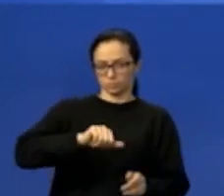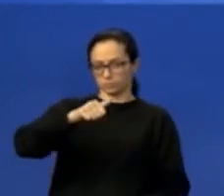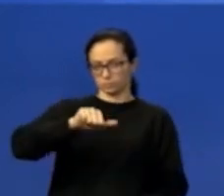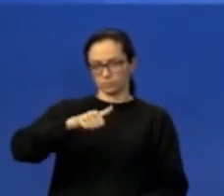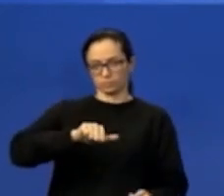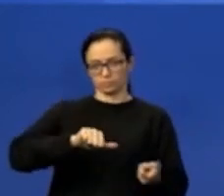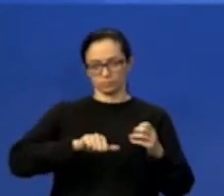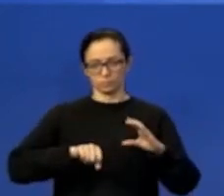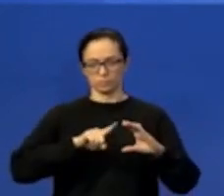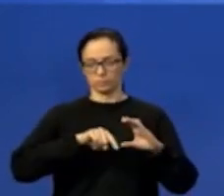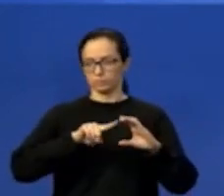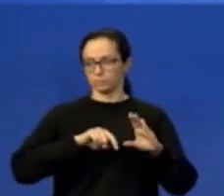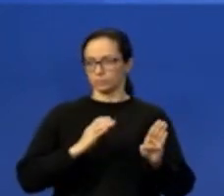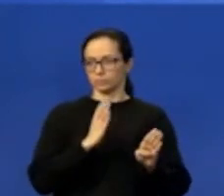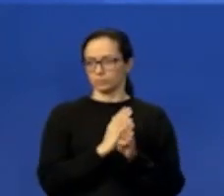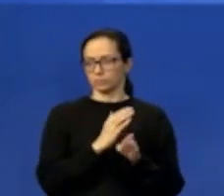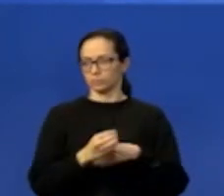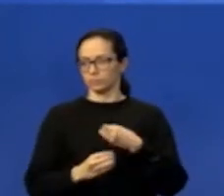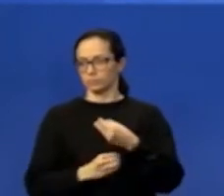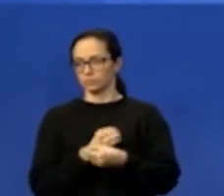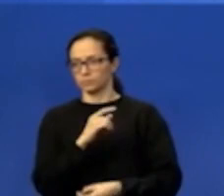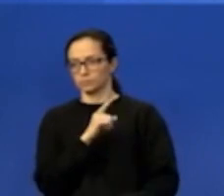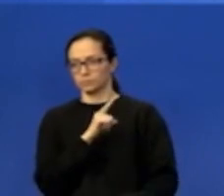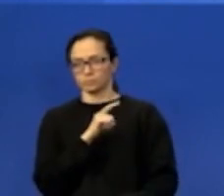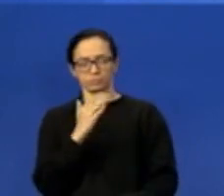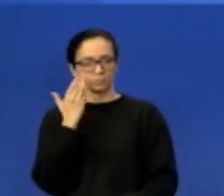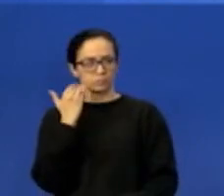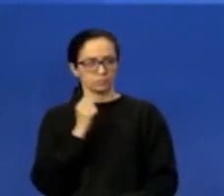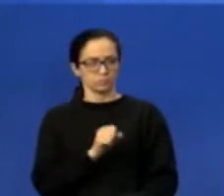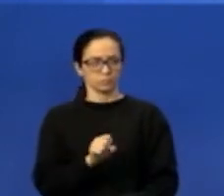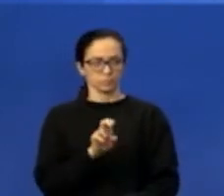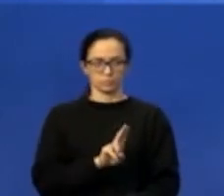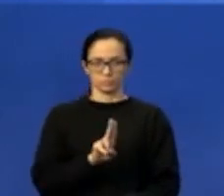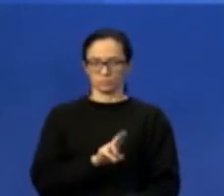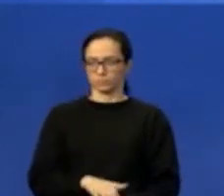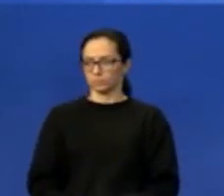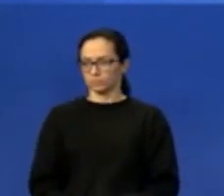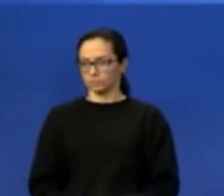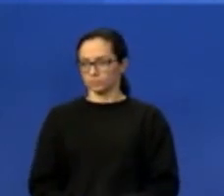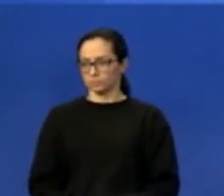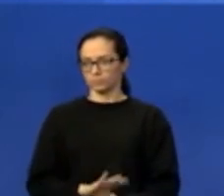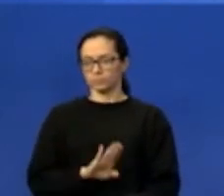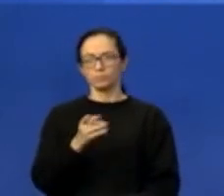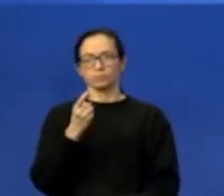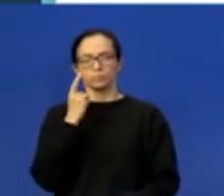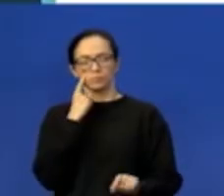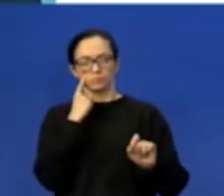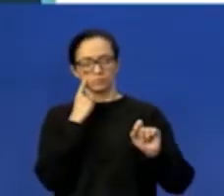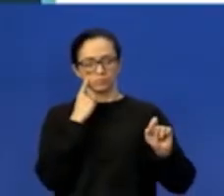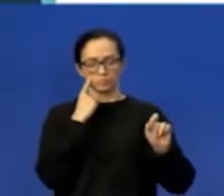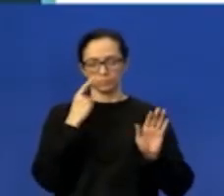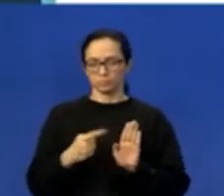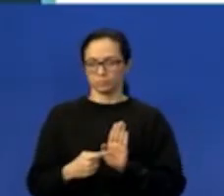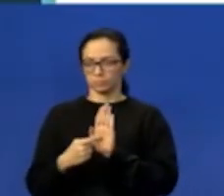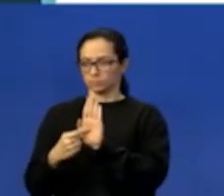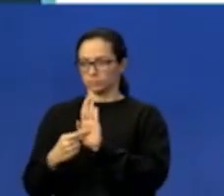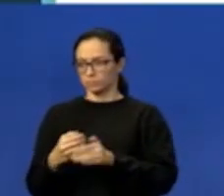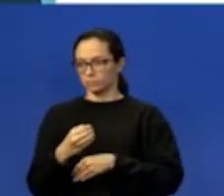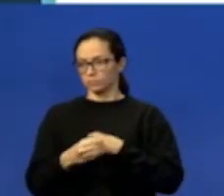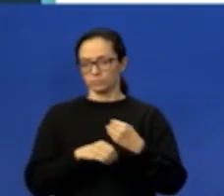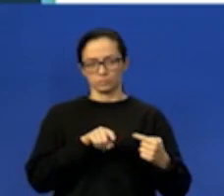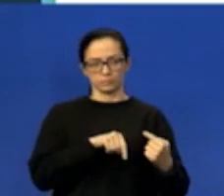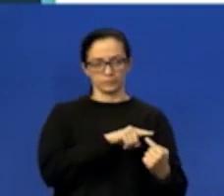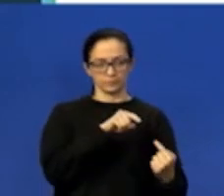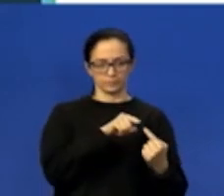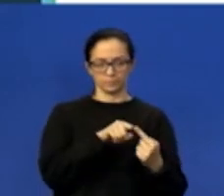as células chamadas de plaquetas. Então, o plaquetograma, nesse slide, ele mostra para vocês que o